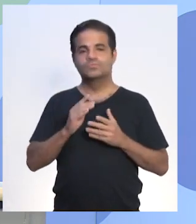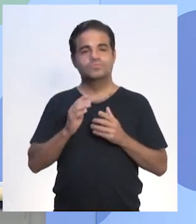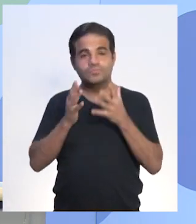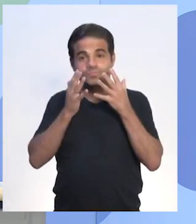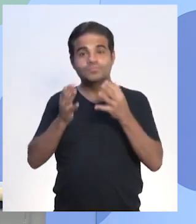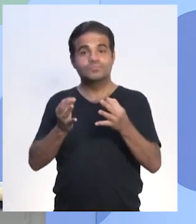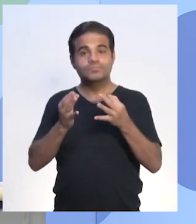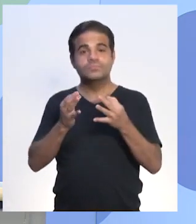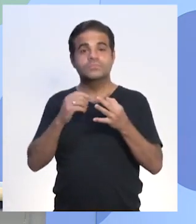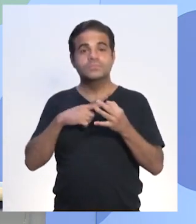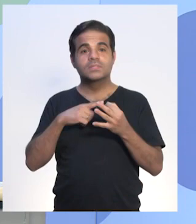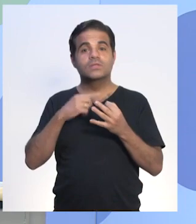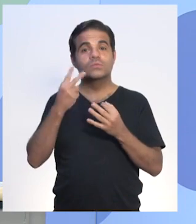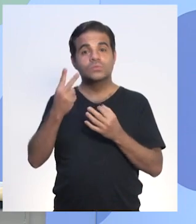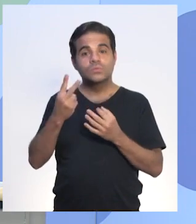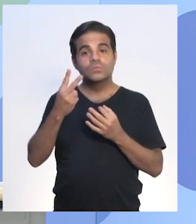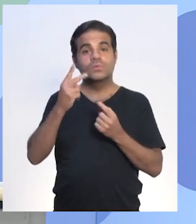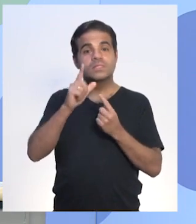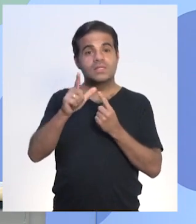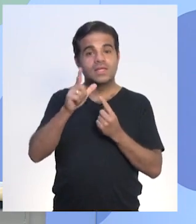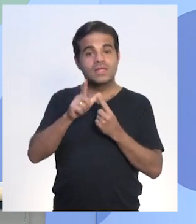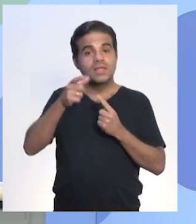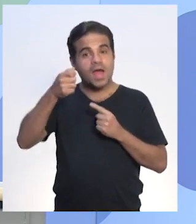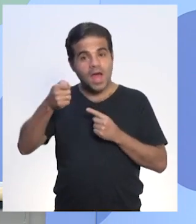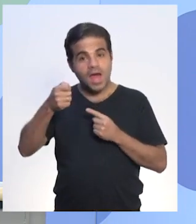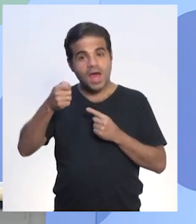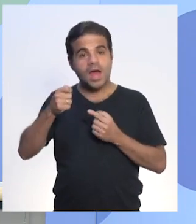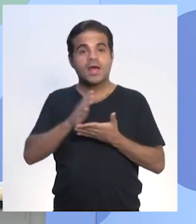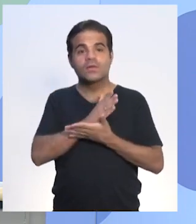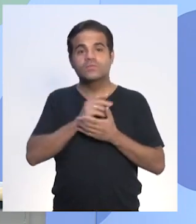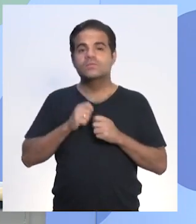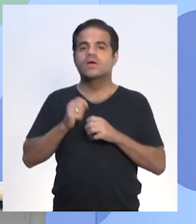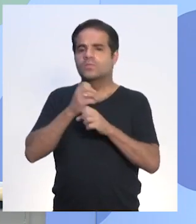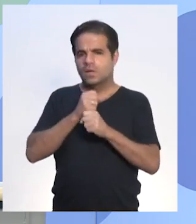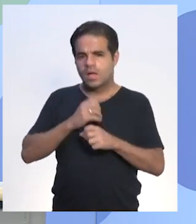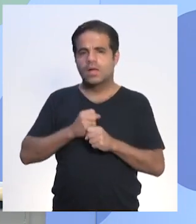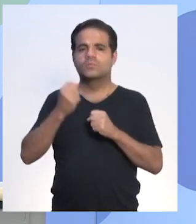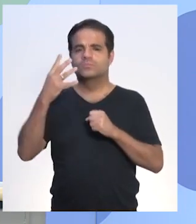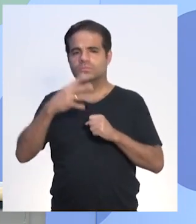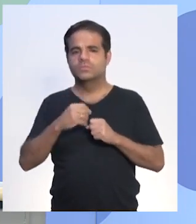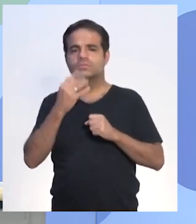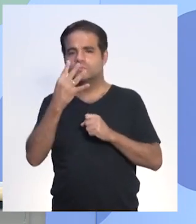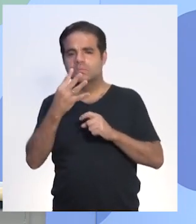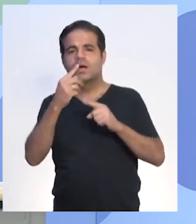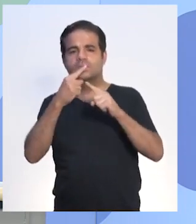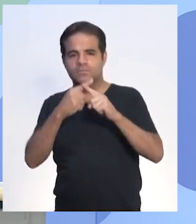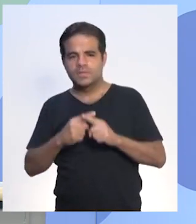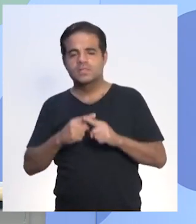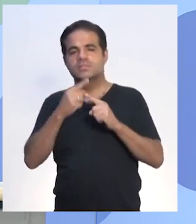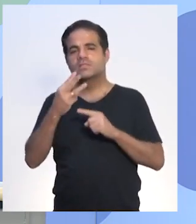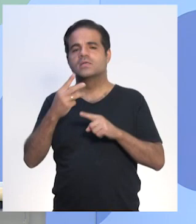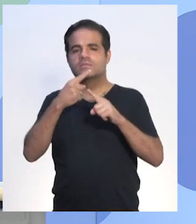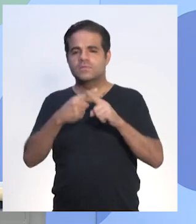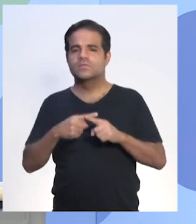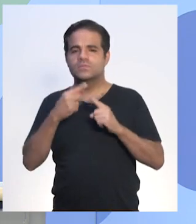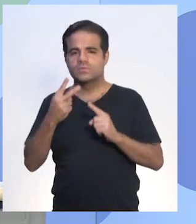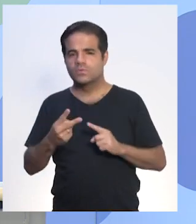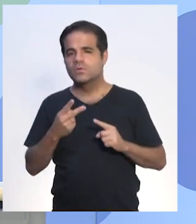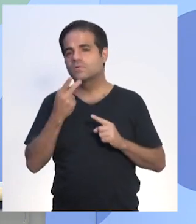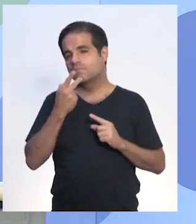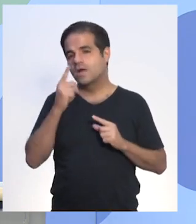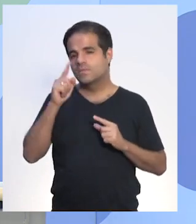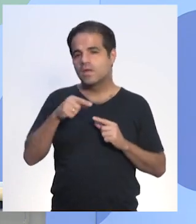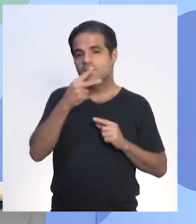prestaram atenção que tem 2 letras A e aí eles fizeram o cálculo bonitinho, 4 vezes 3, vezes 2, vezes 1, falaram